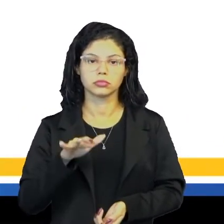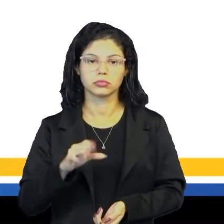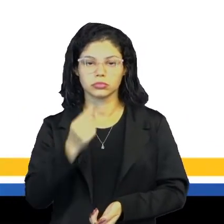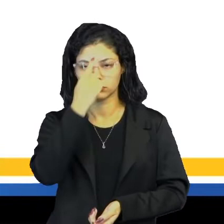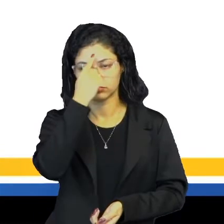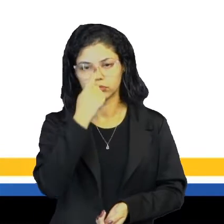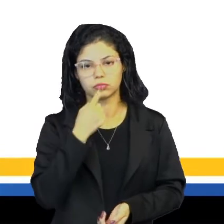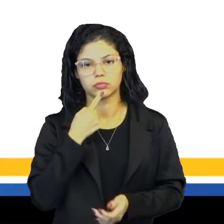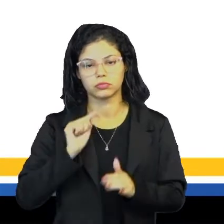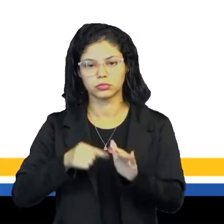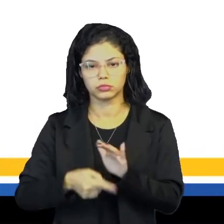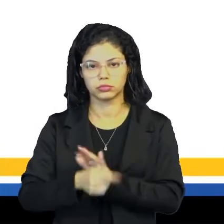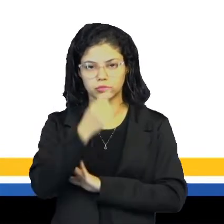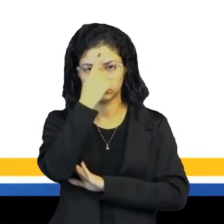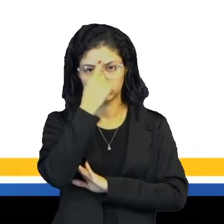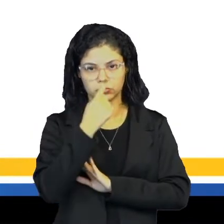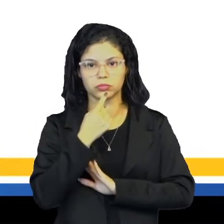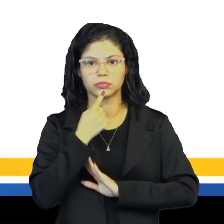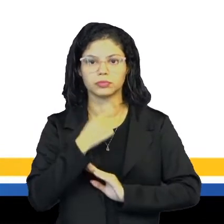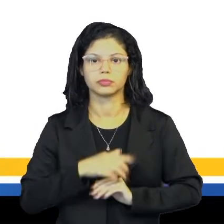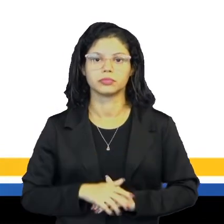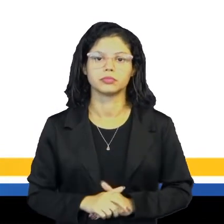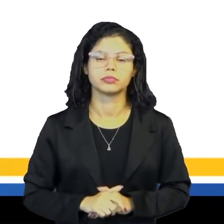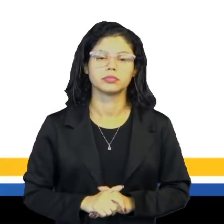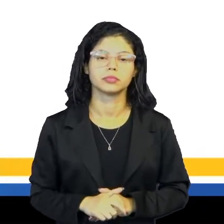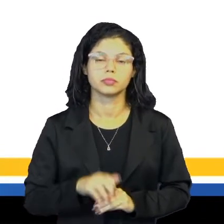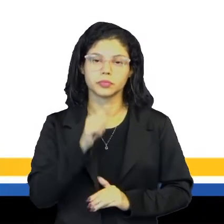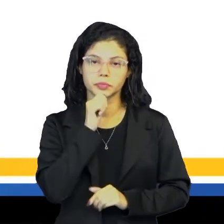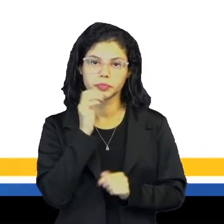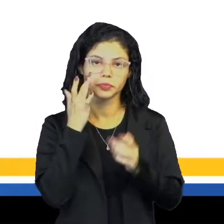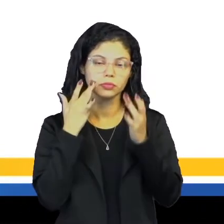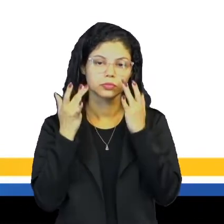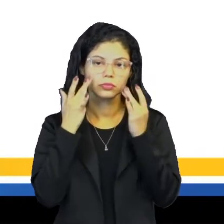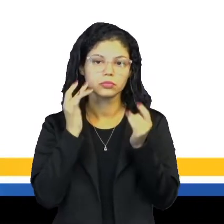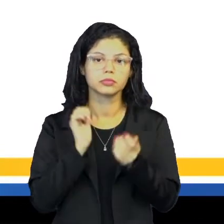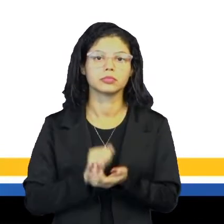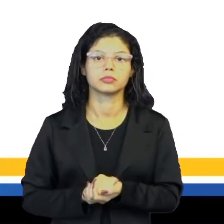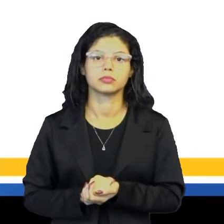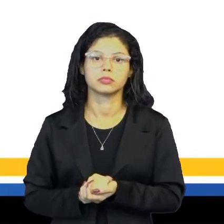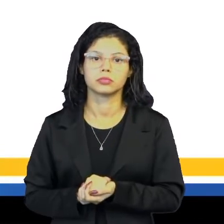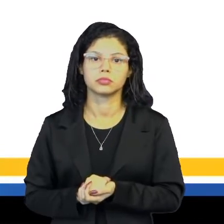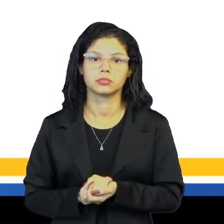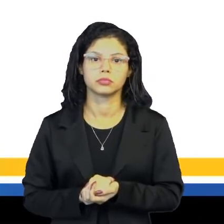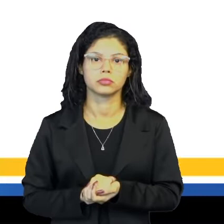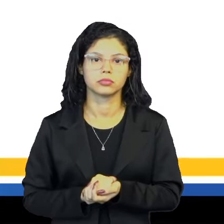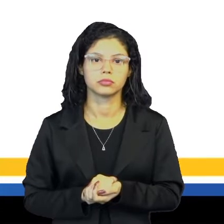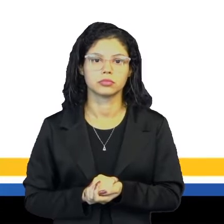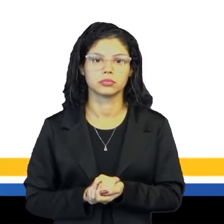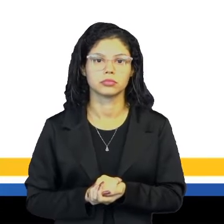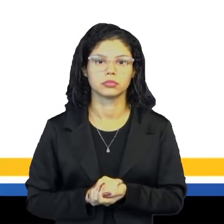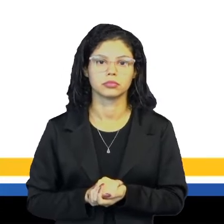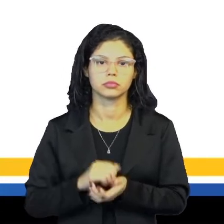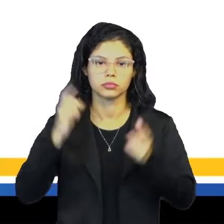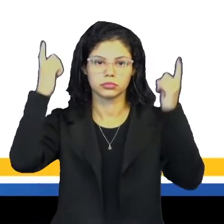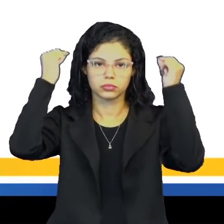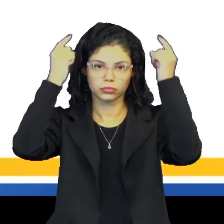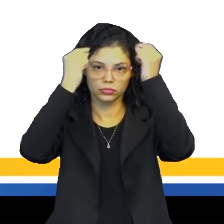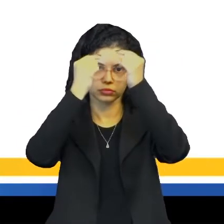da imagem, correto? Esse teatro, ele é o anfiteatro de Mileto, tá? Na